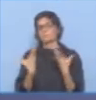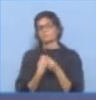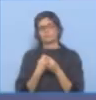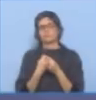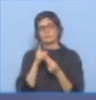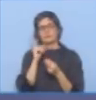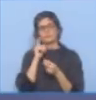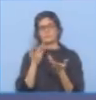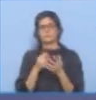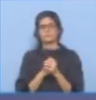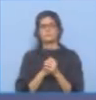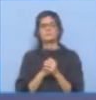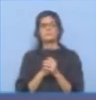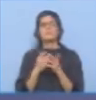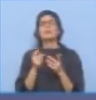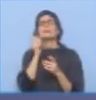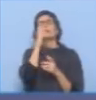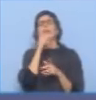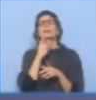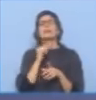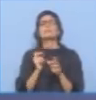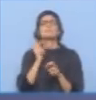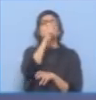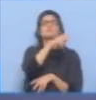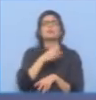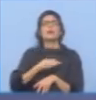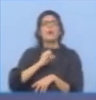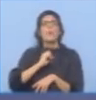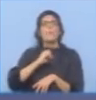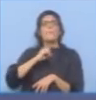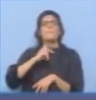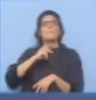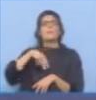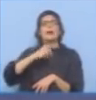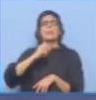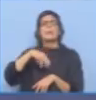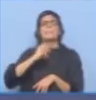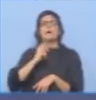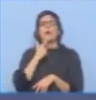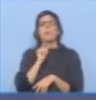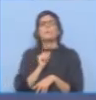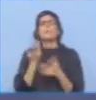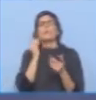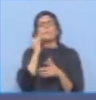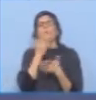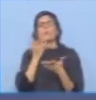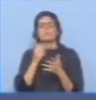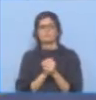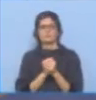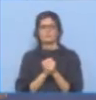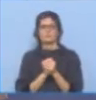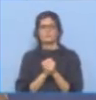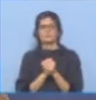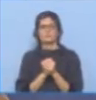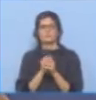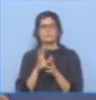a quem não pode ir ao Panamá, não é? Acredito que muitos mais quereriam participar nas jornadas. mas quem não pode, de que forma é